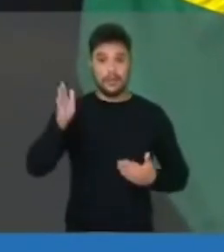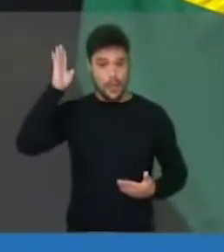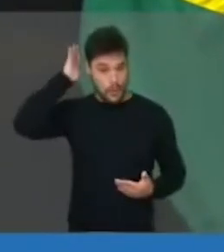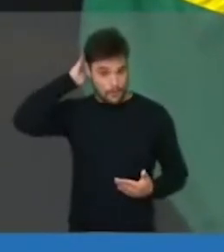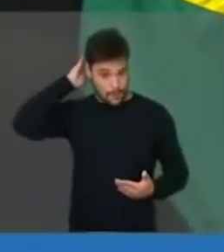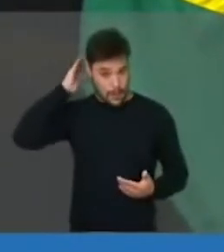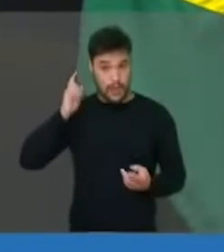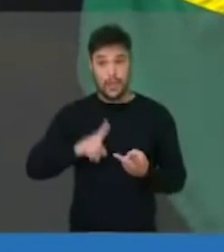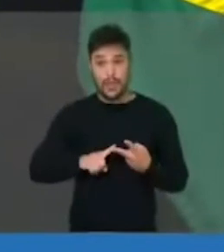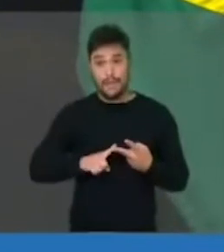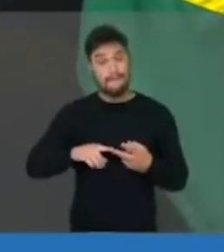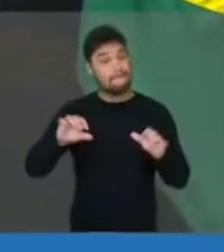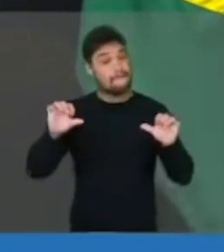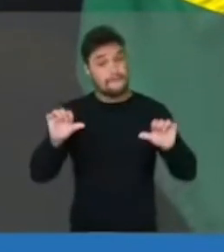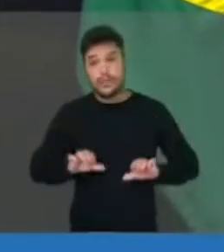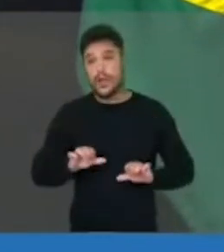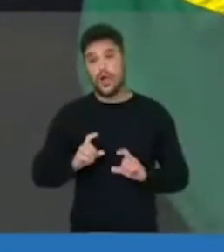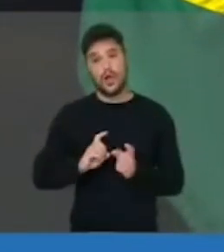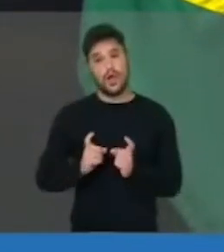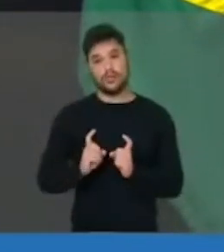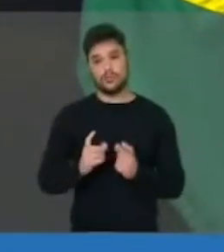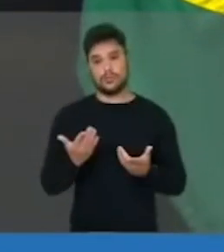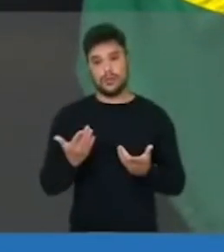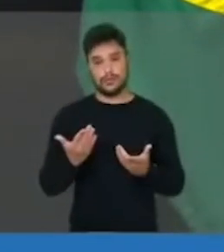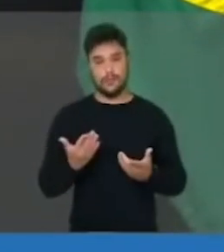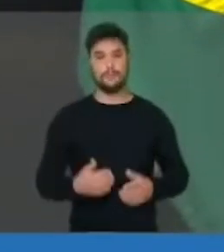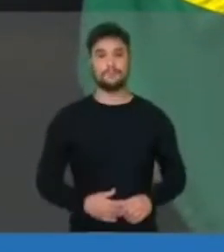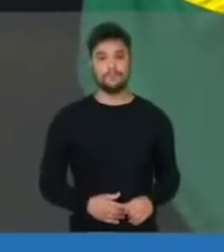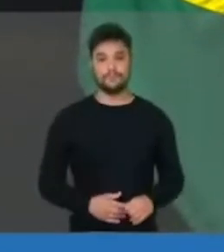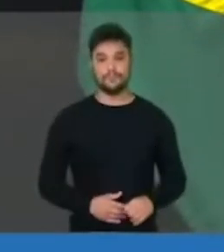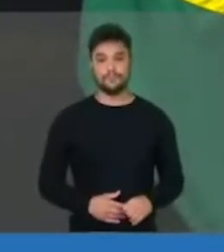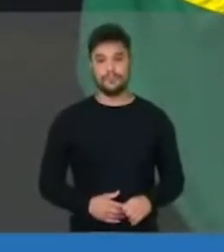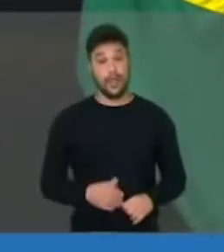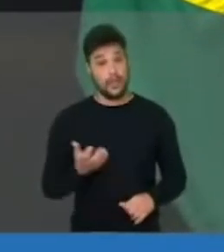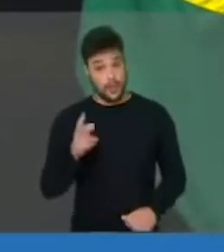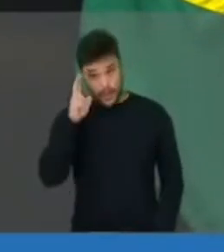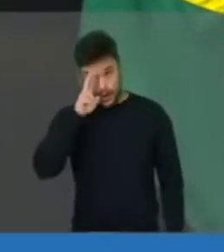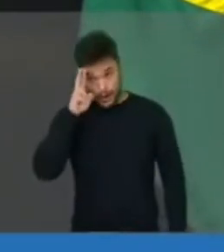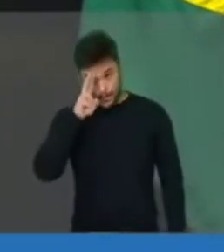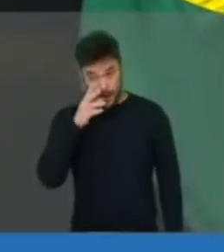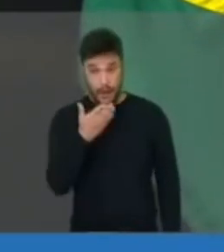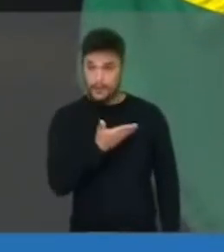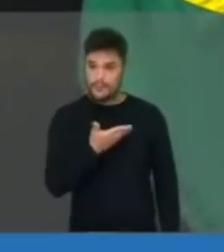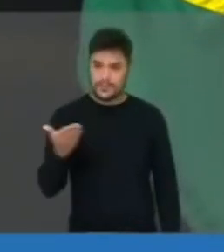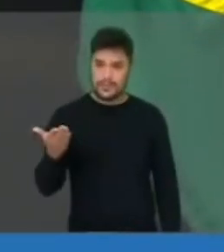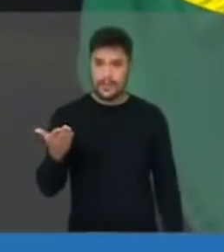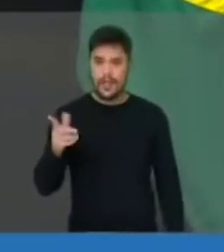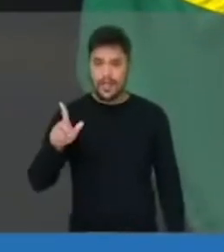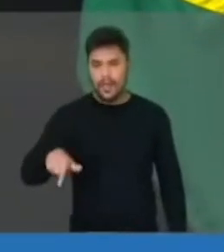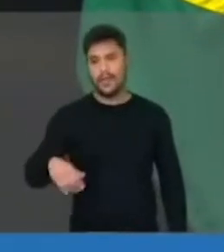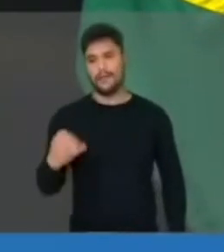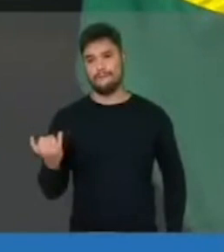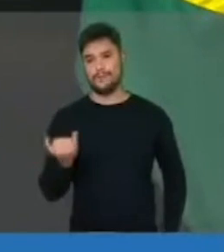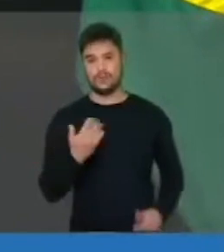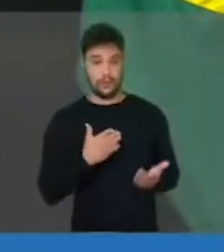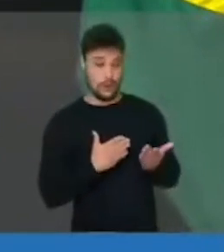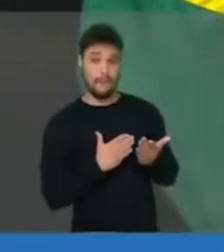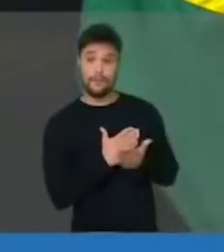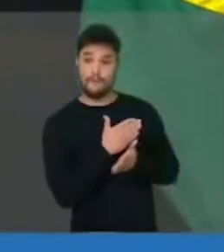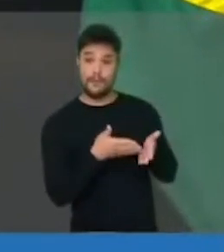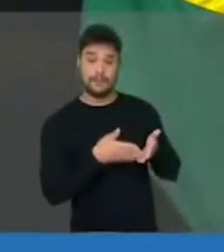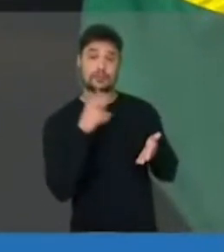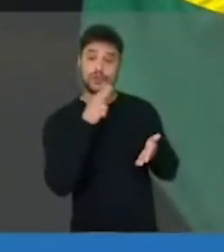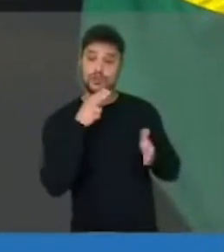fizeram a pior administração do país então eu quero reforçar aqui senhor presidente a importância nós aprovamos A